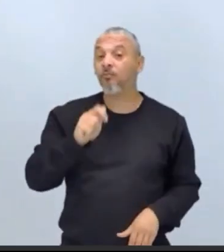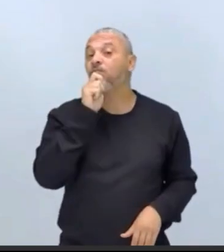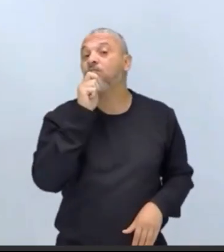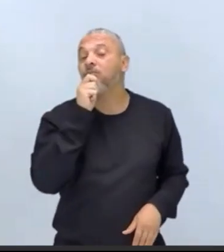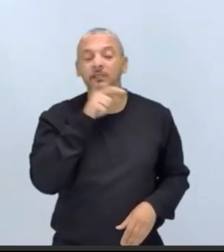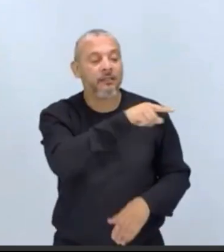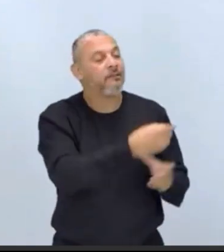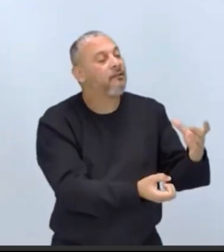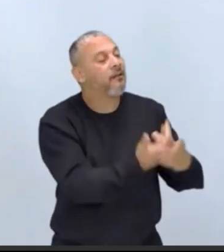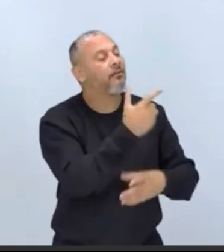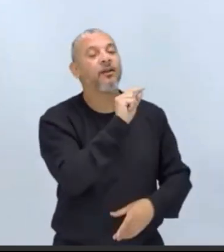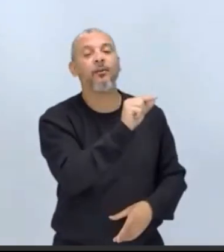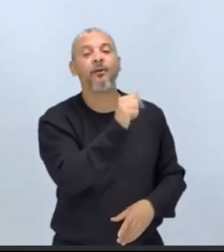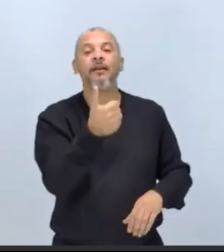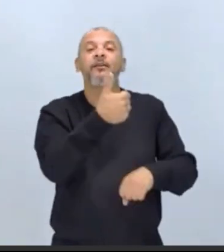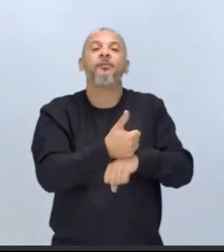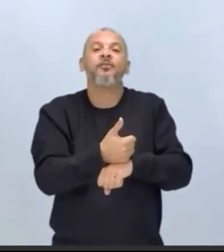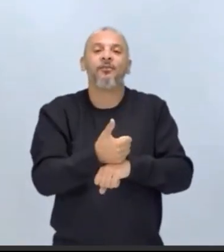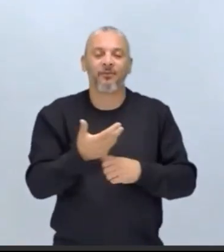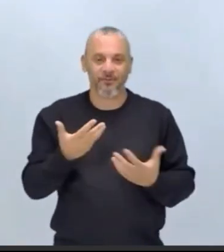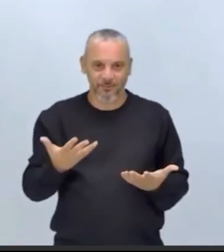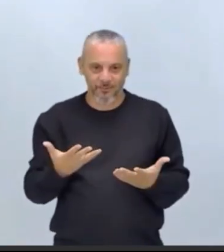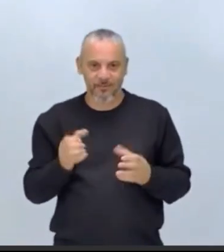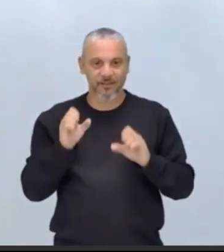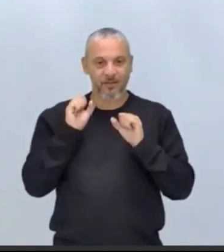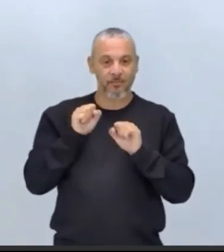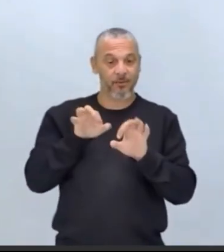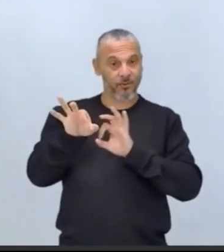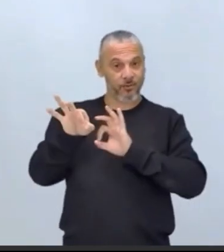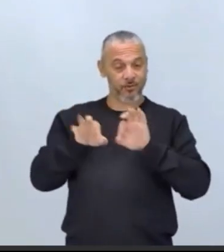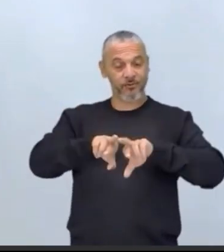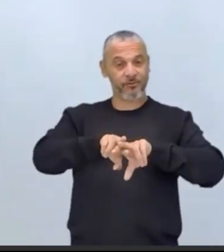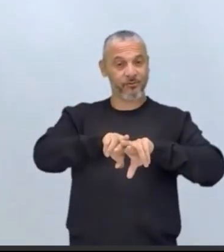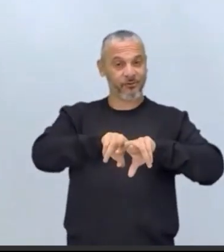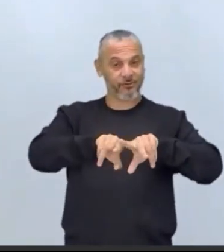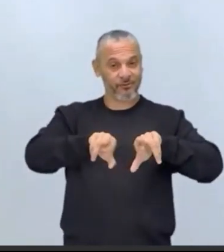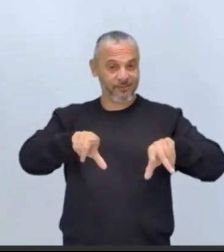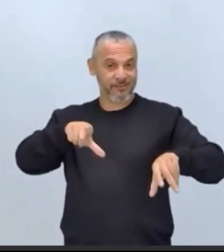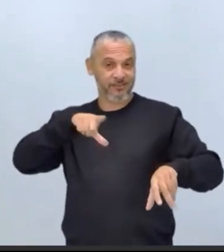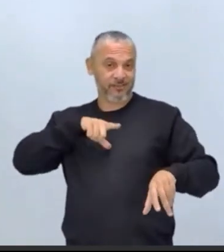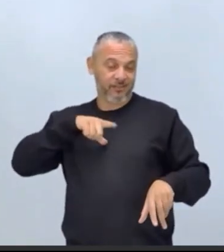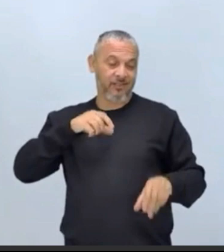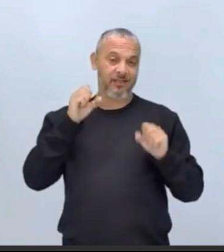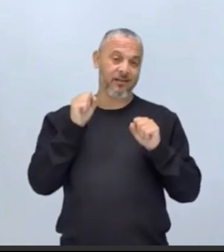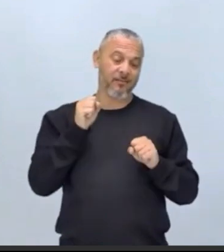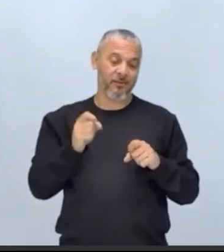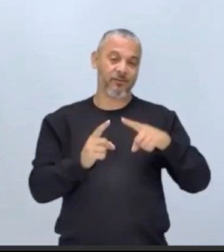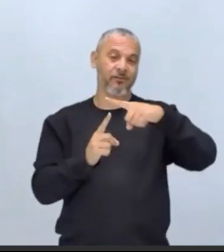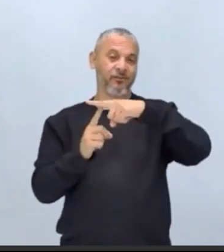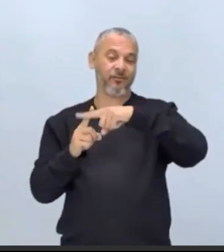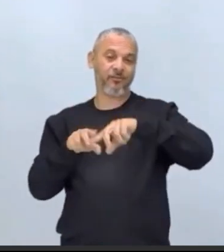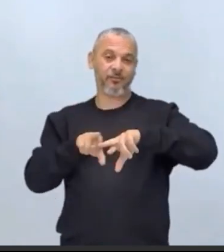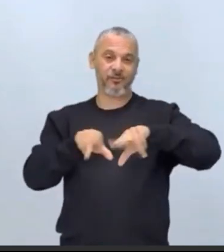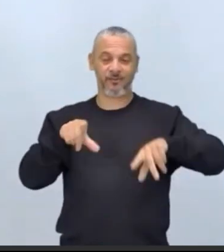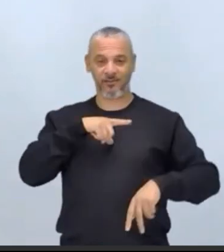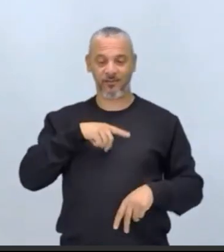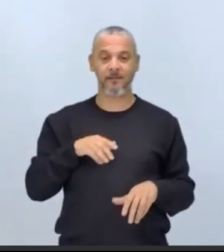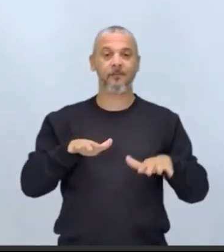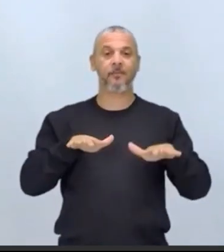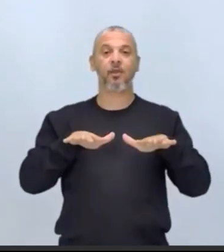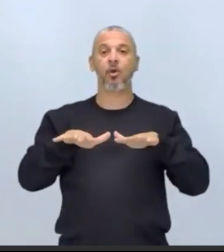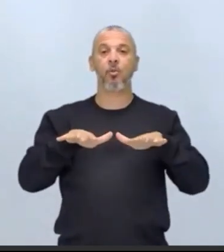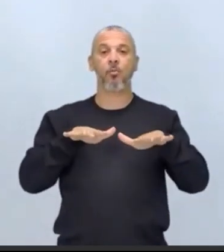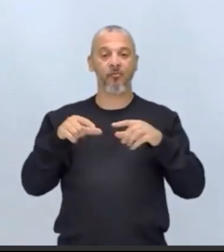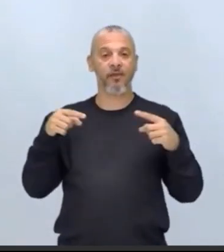percussionista, o que ele faria no local? E no lugar, ele pode trazer, inclusive, outros tipos de autômatos que ele pode criar. O